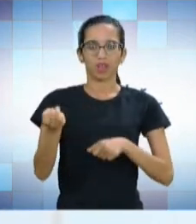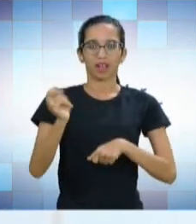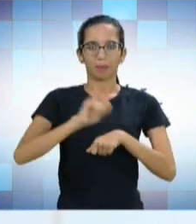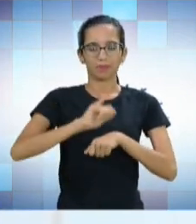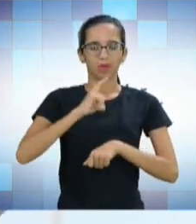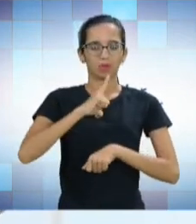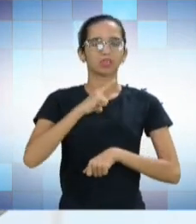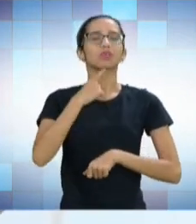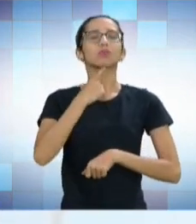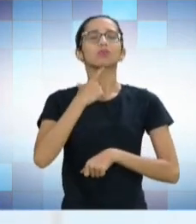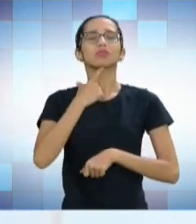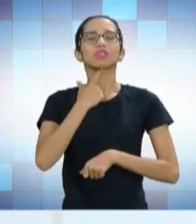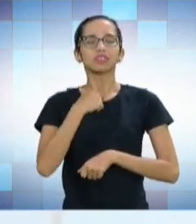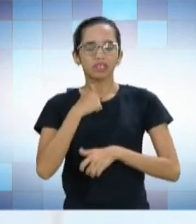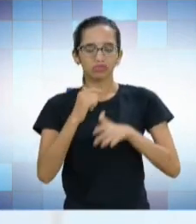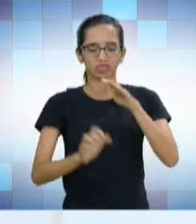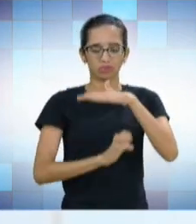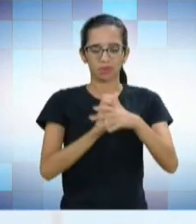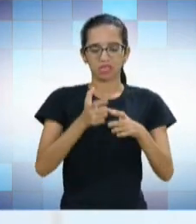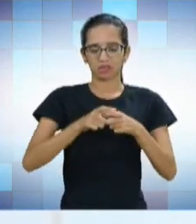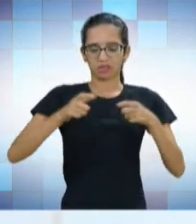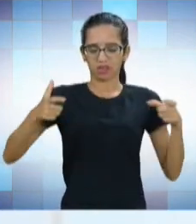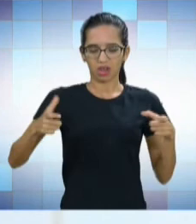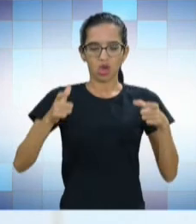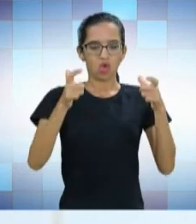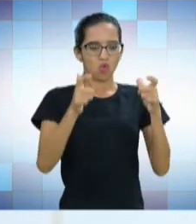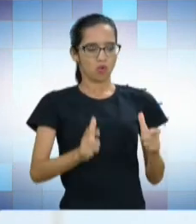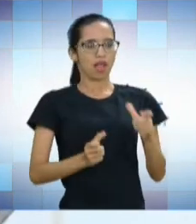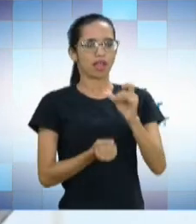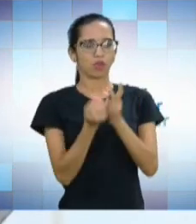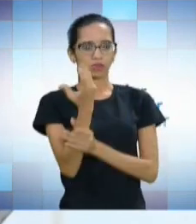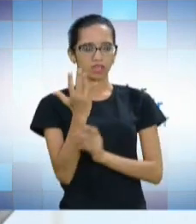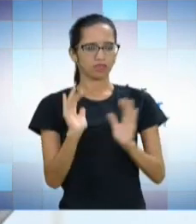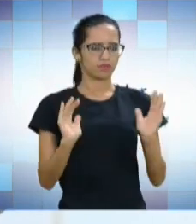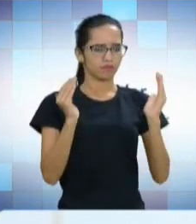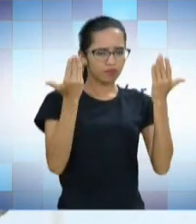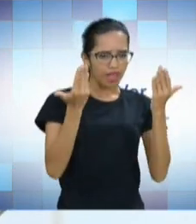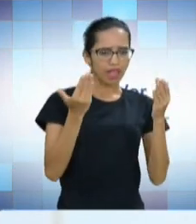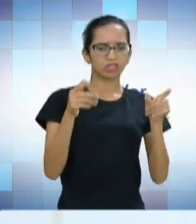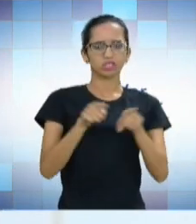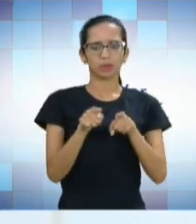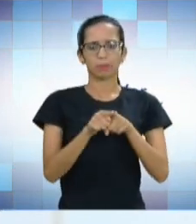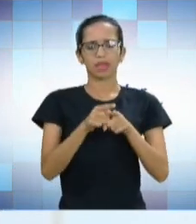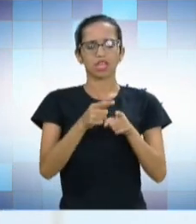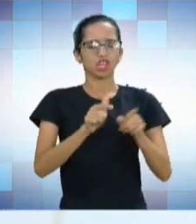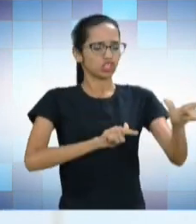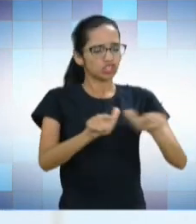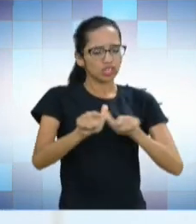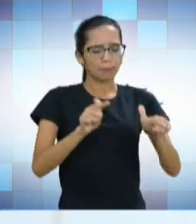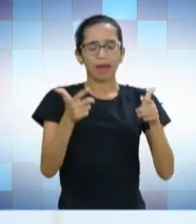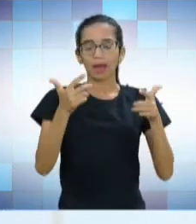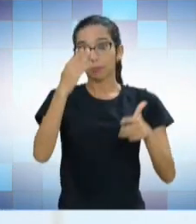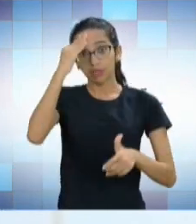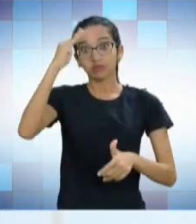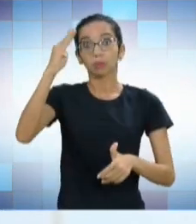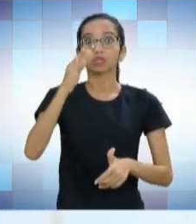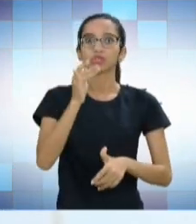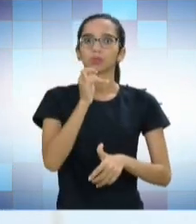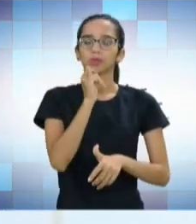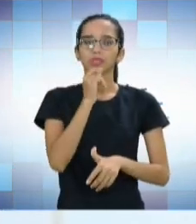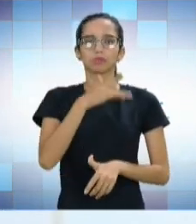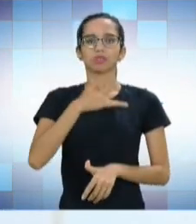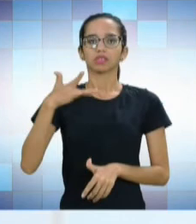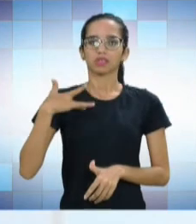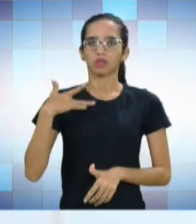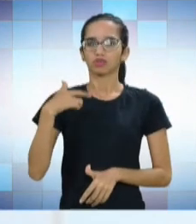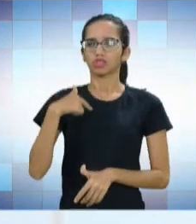capital empreendedor é um capital de negócios de eventos principalmente na área de saúde mas eu eu